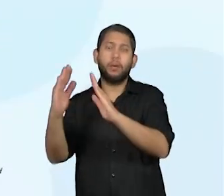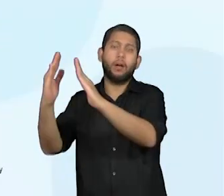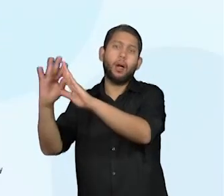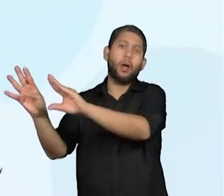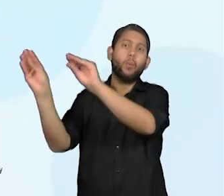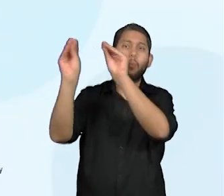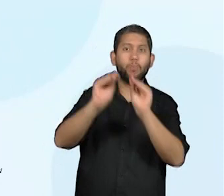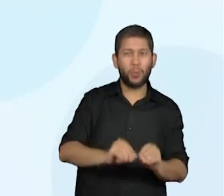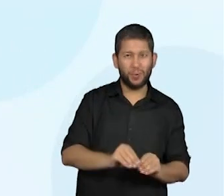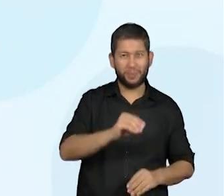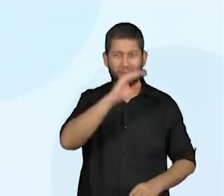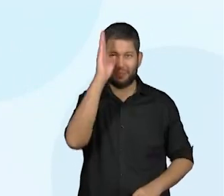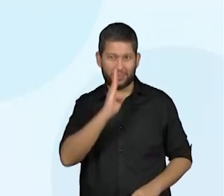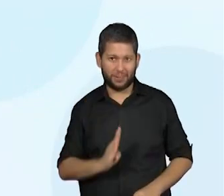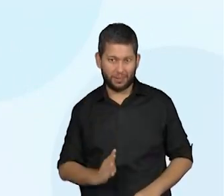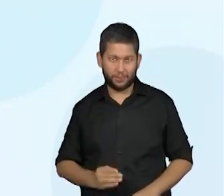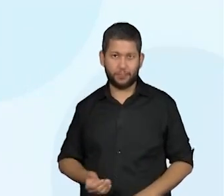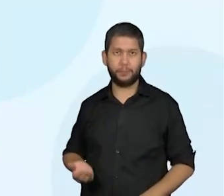lá na tela.